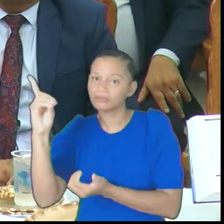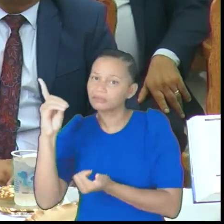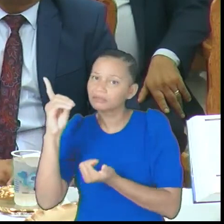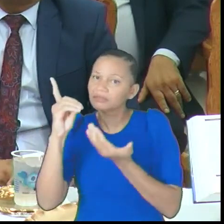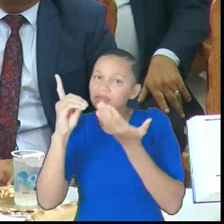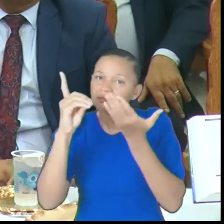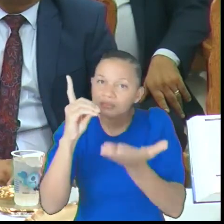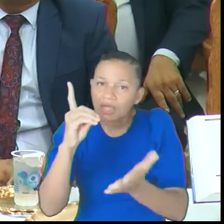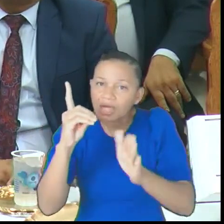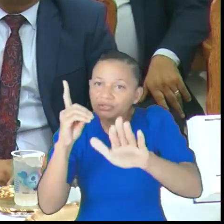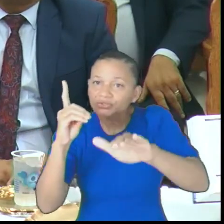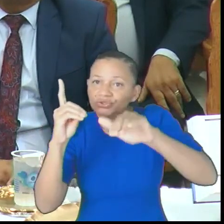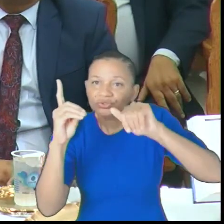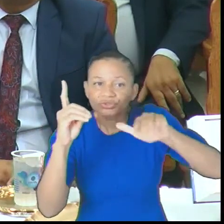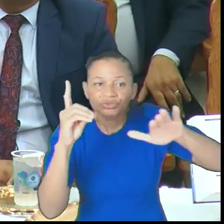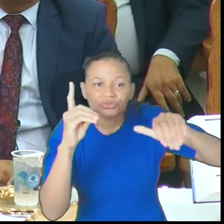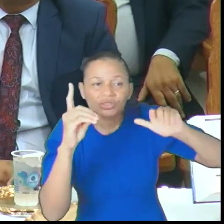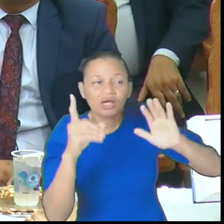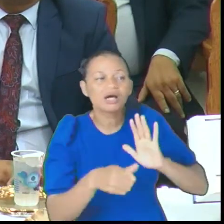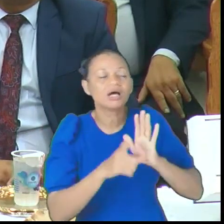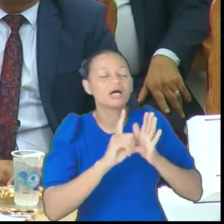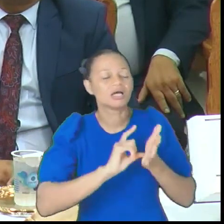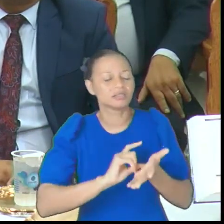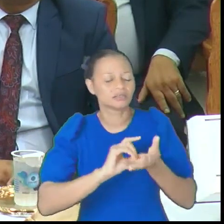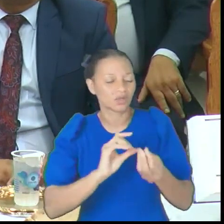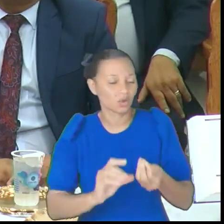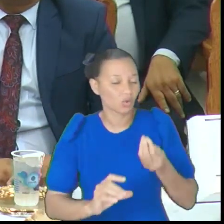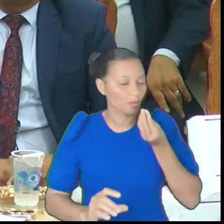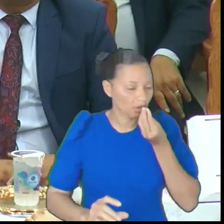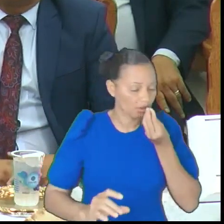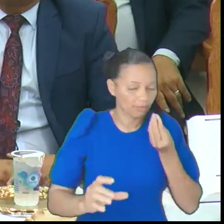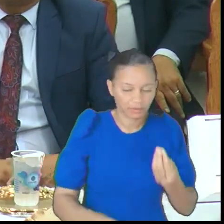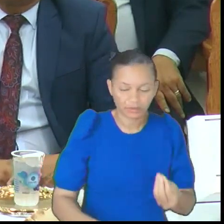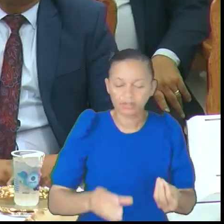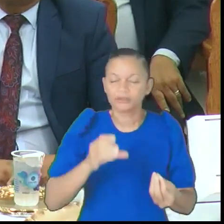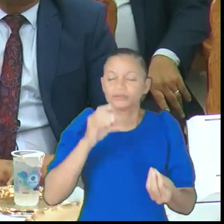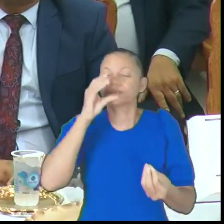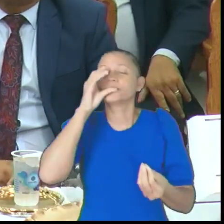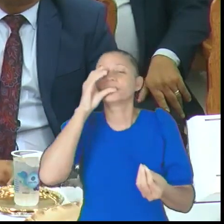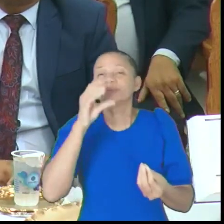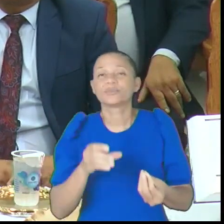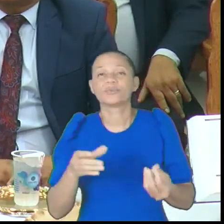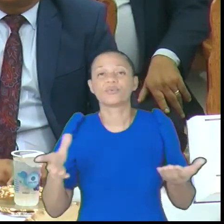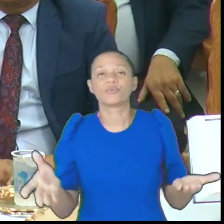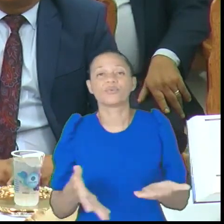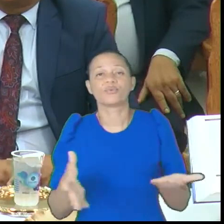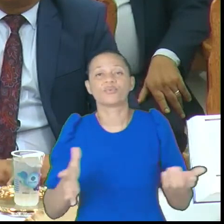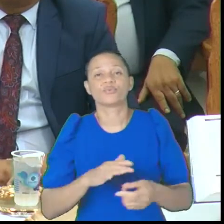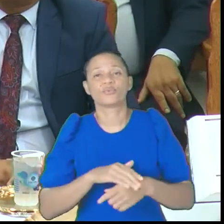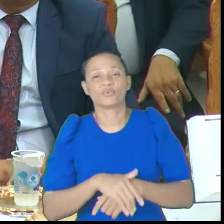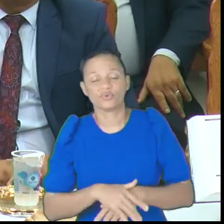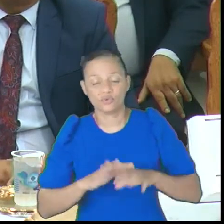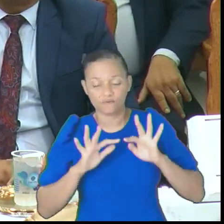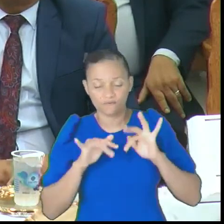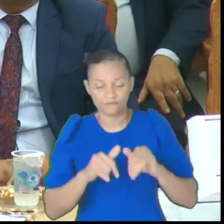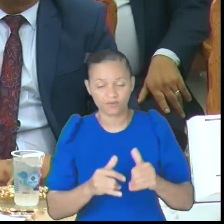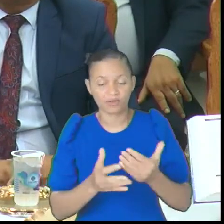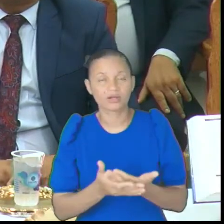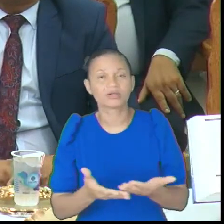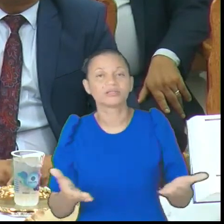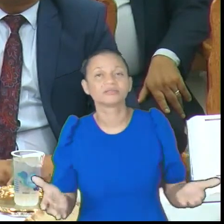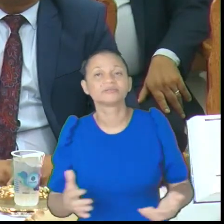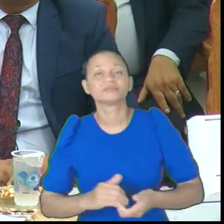chama antes de comer do pão e de beber do cálice essa noite. Eu concluo essa